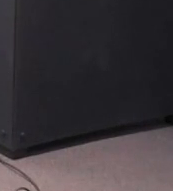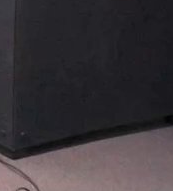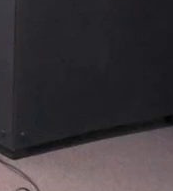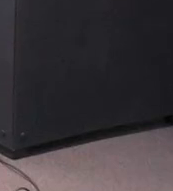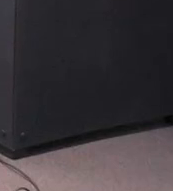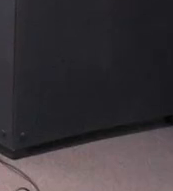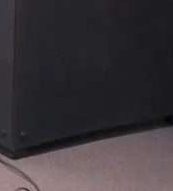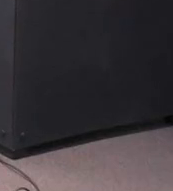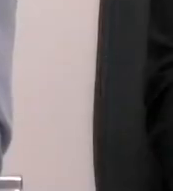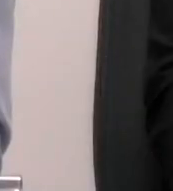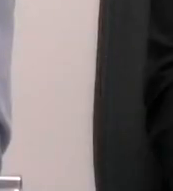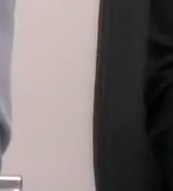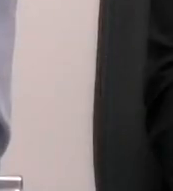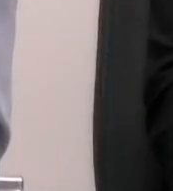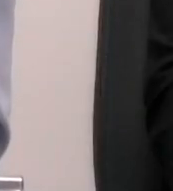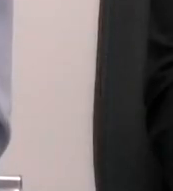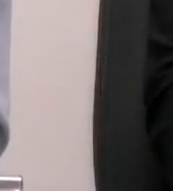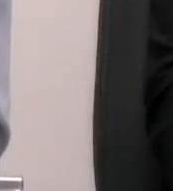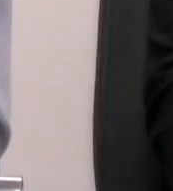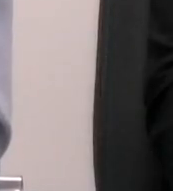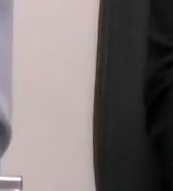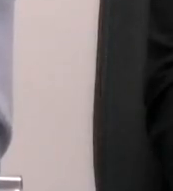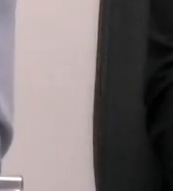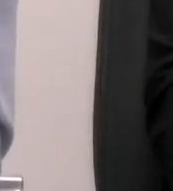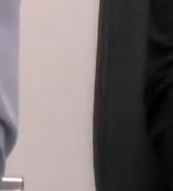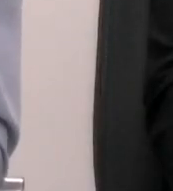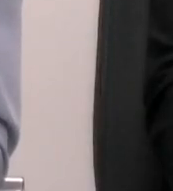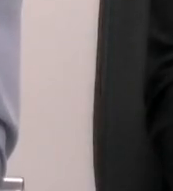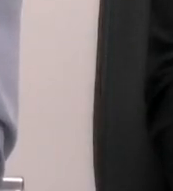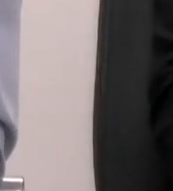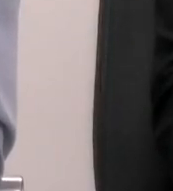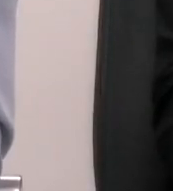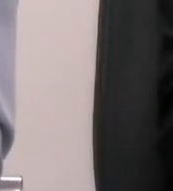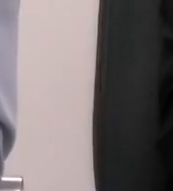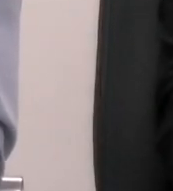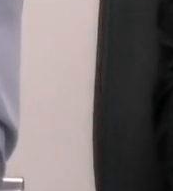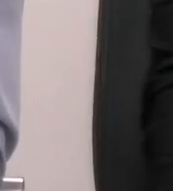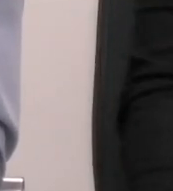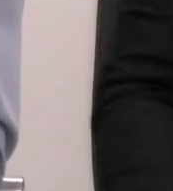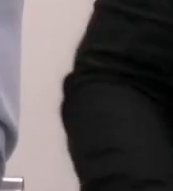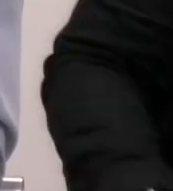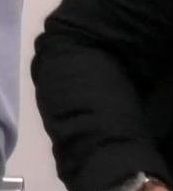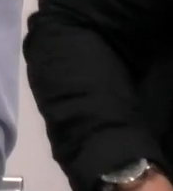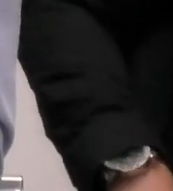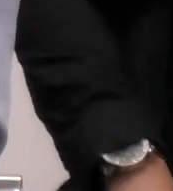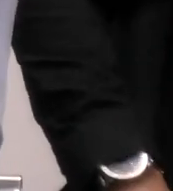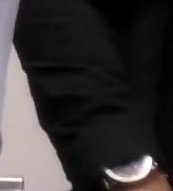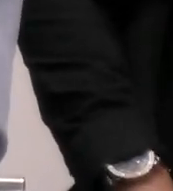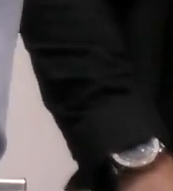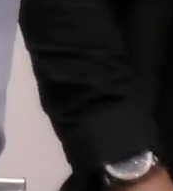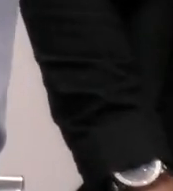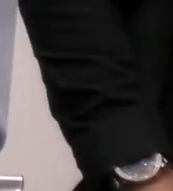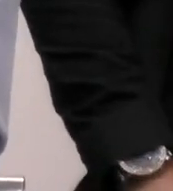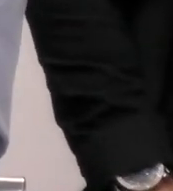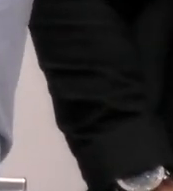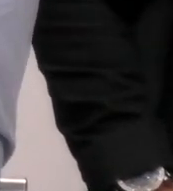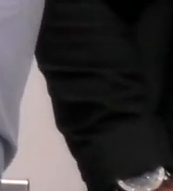Geral de Proteção das Informações e da Individualidade prevê. E, por